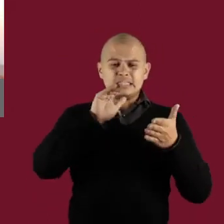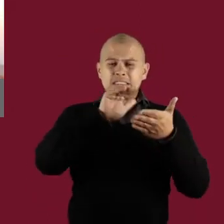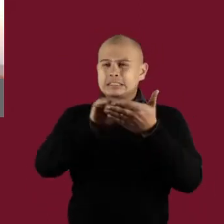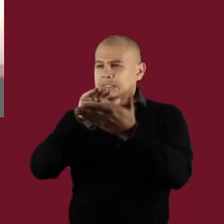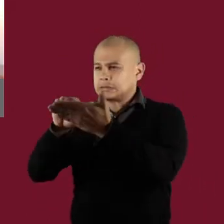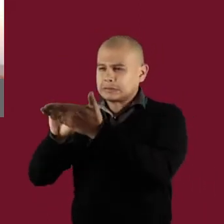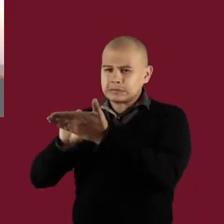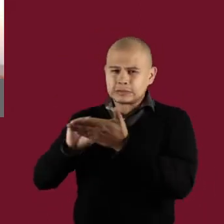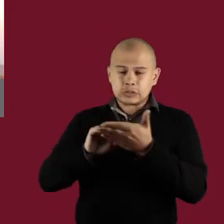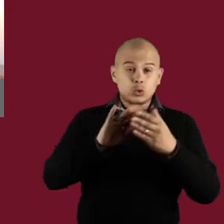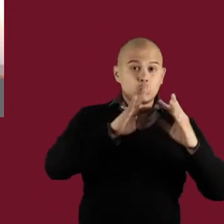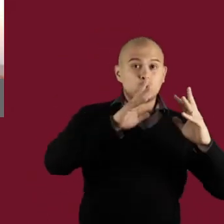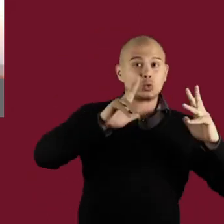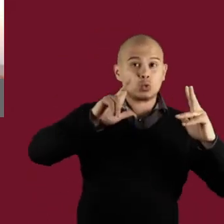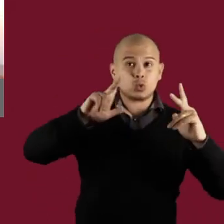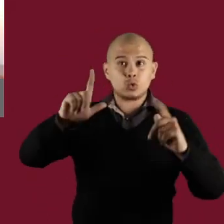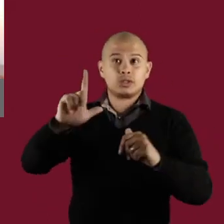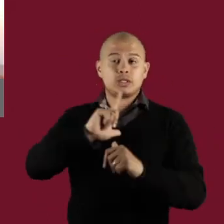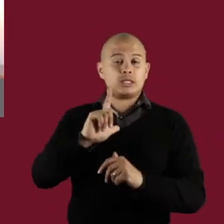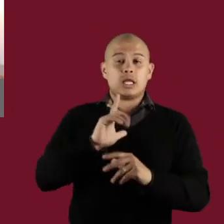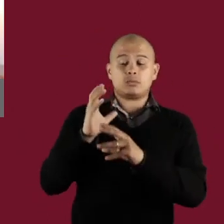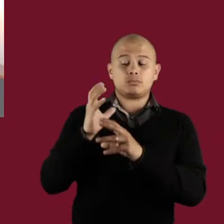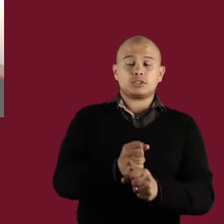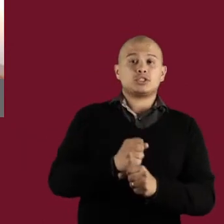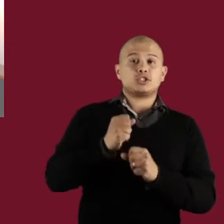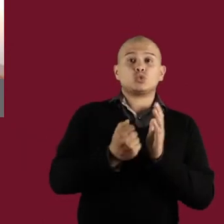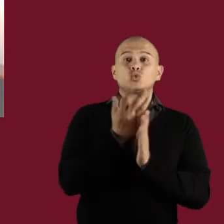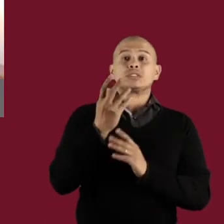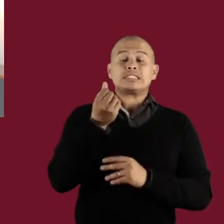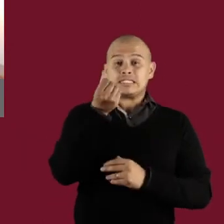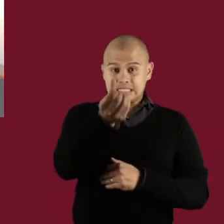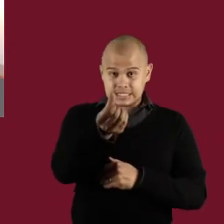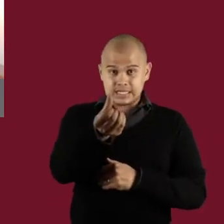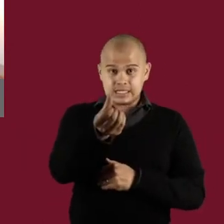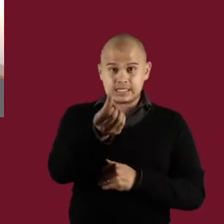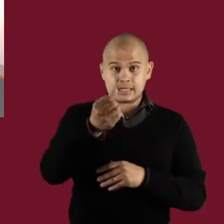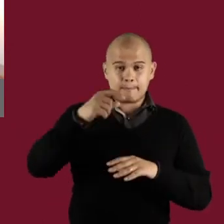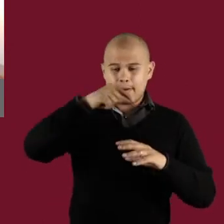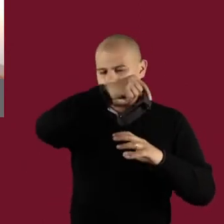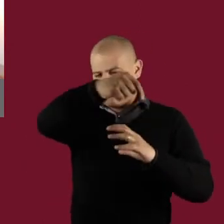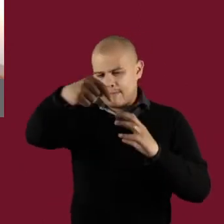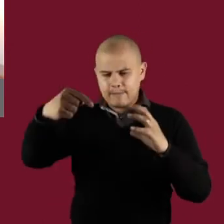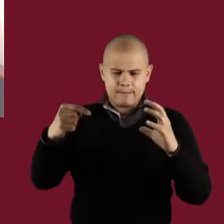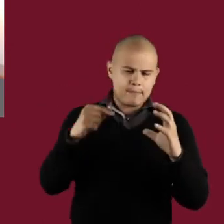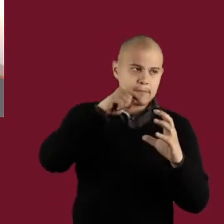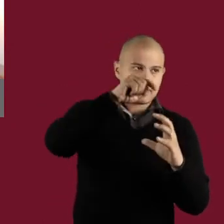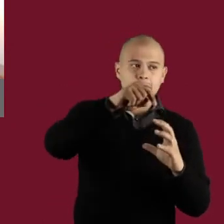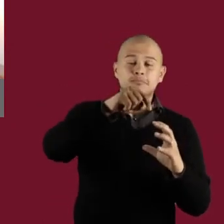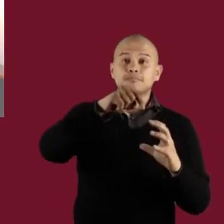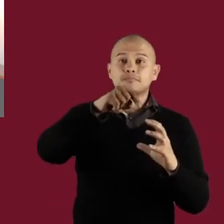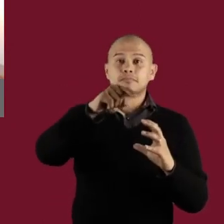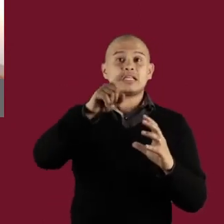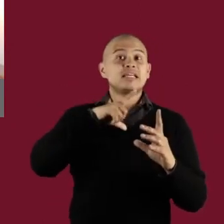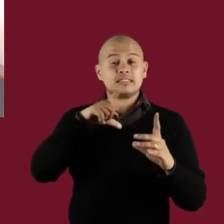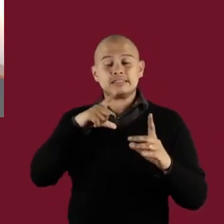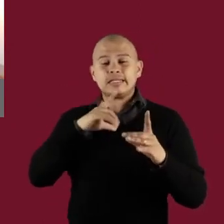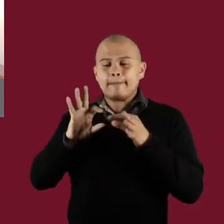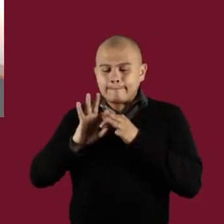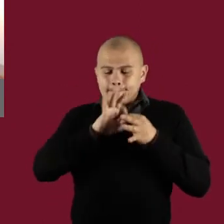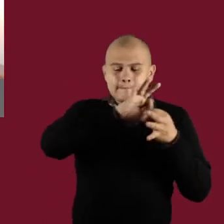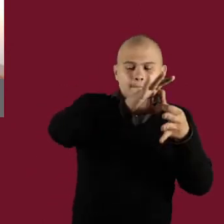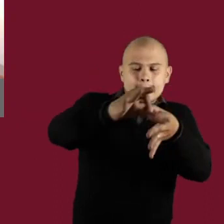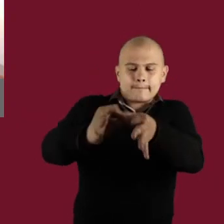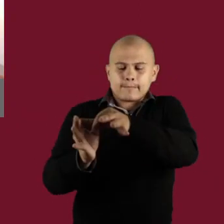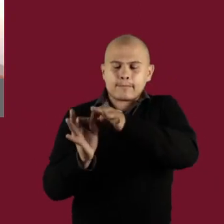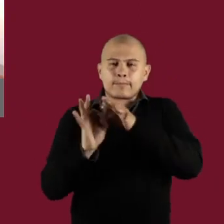essas sedes todas, são 6 sedes da ONU no mundo, elas se complementam. Então, nós recebemos, claro, as nossas notícias